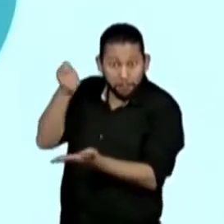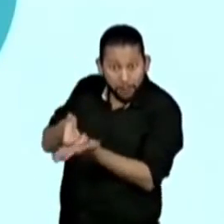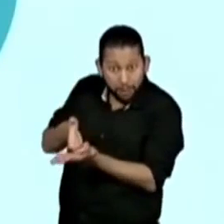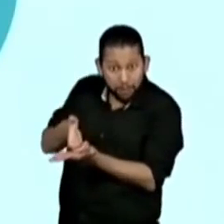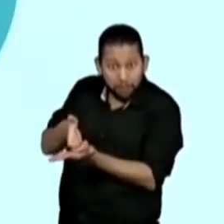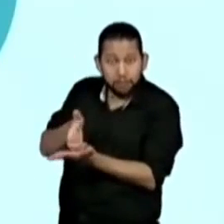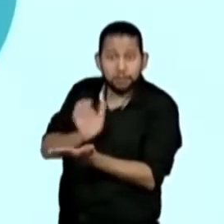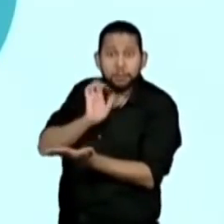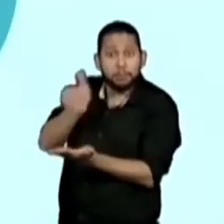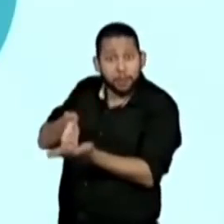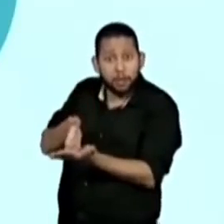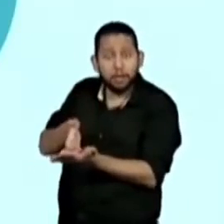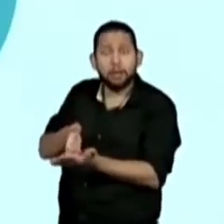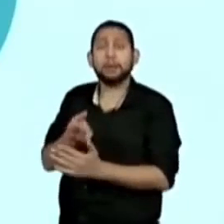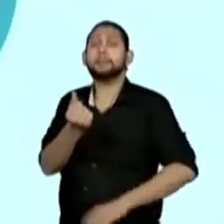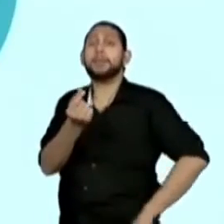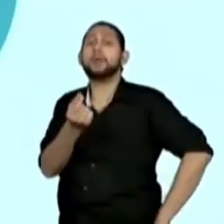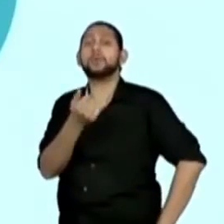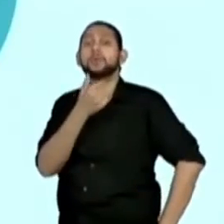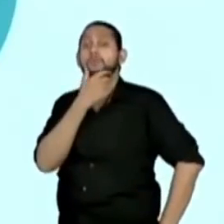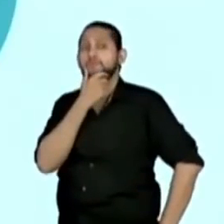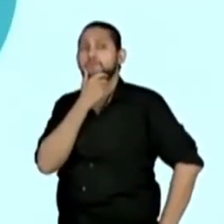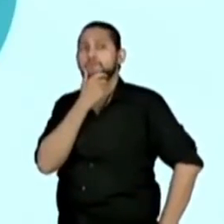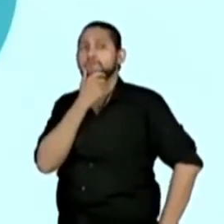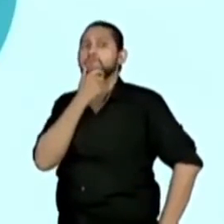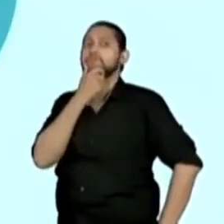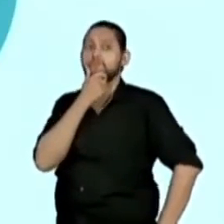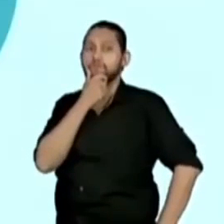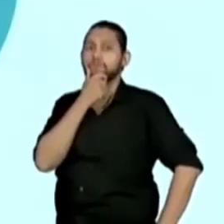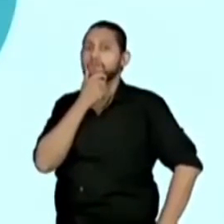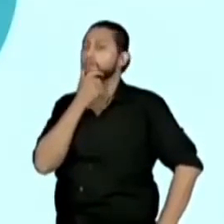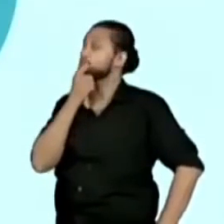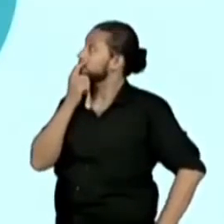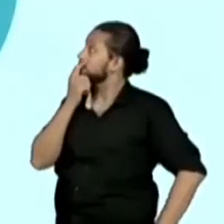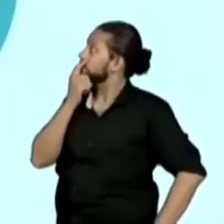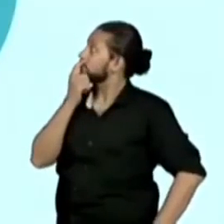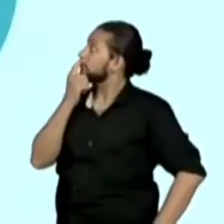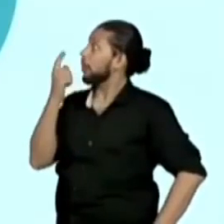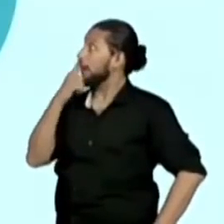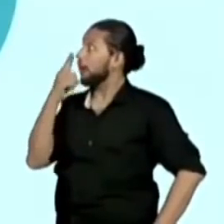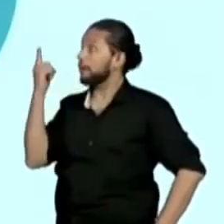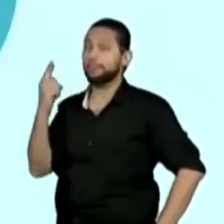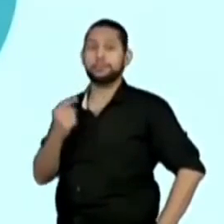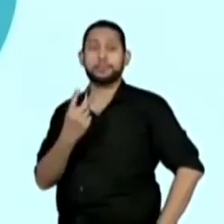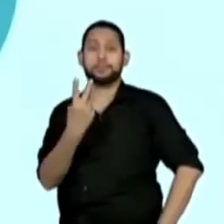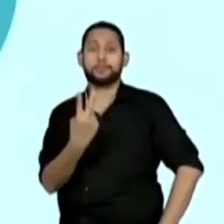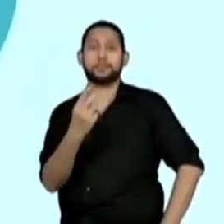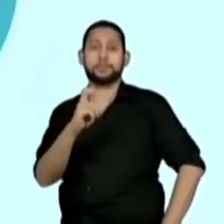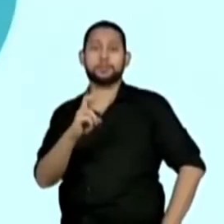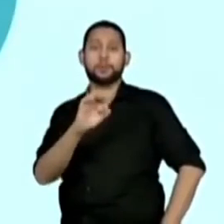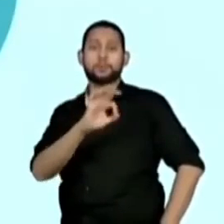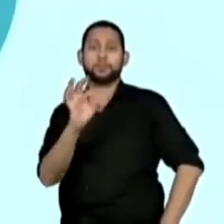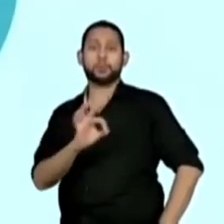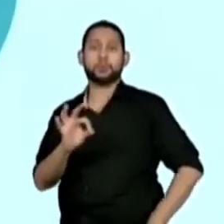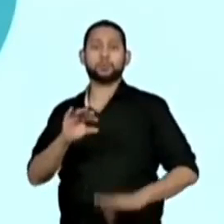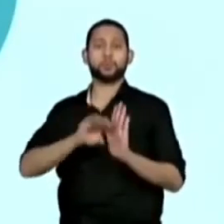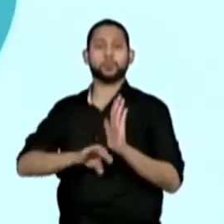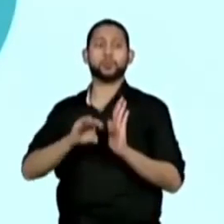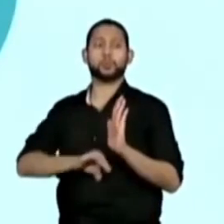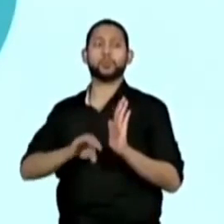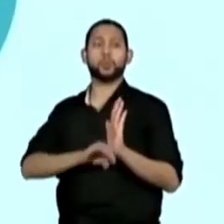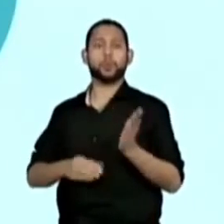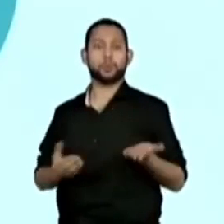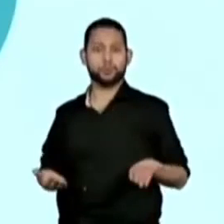vista qual seria o valor porque teria teríamos aqui 25% de desconto a